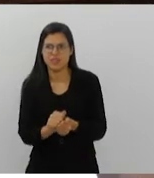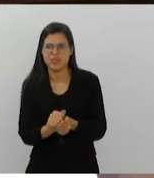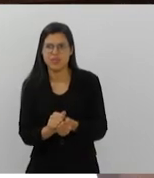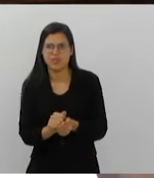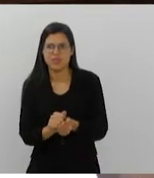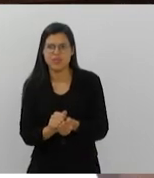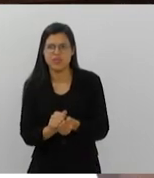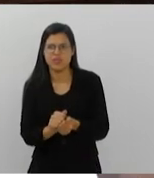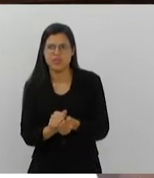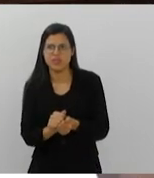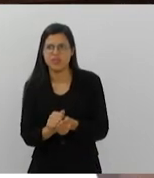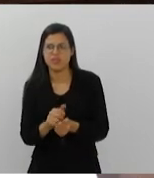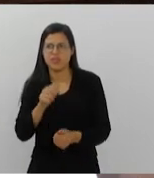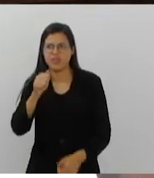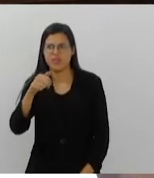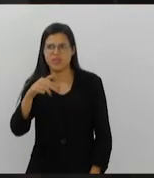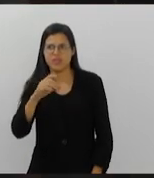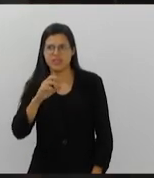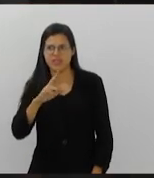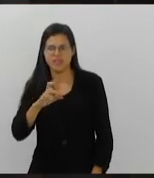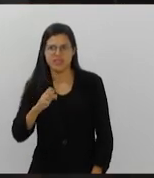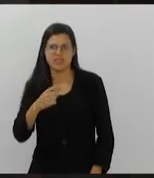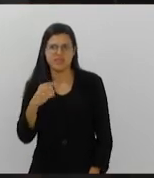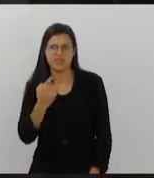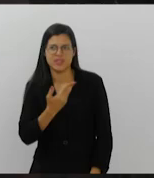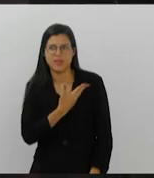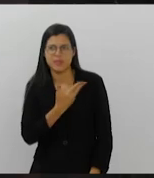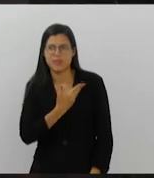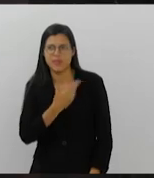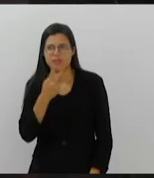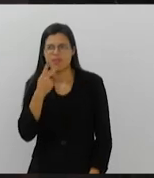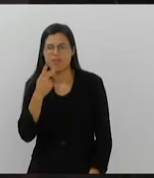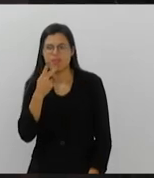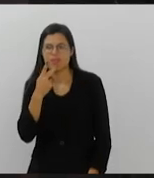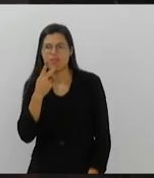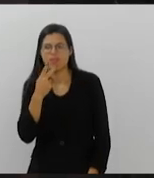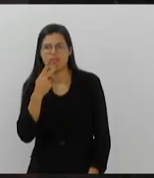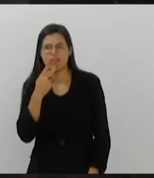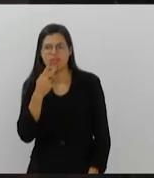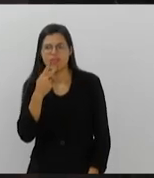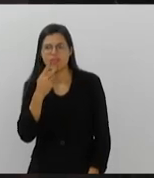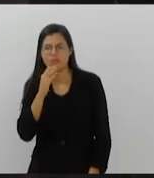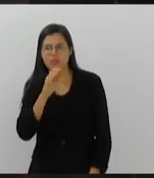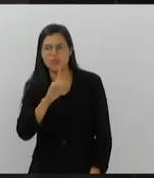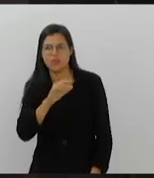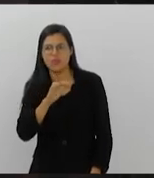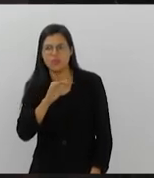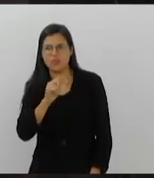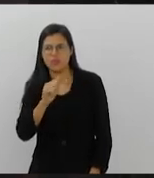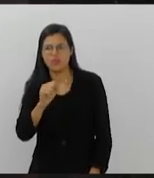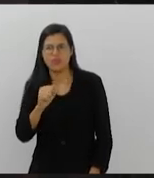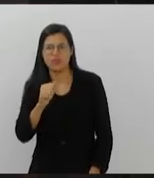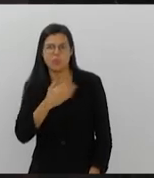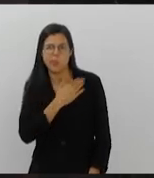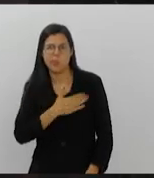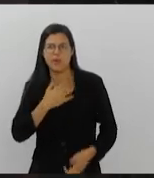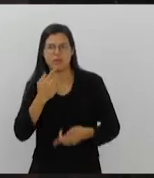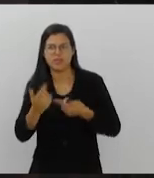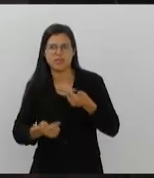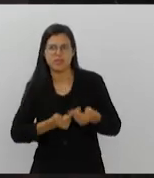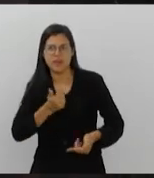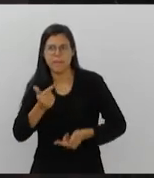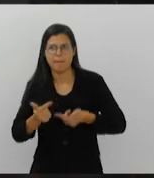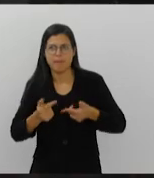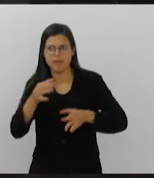família dele, nós somos amigos. E ele me falou, tia, o Lucas gosta tanto do juiz que ele trabalha. O juiz dele